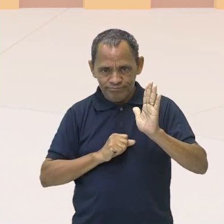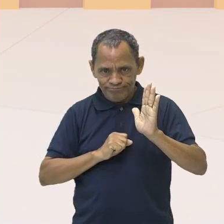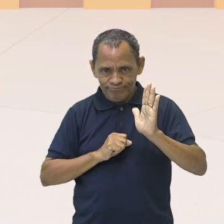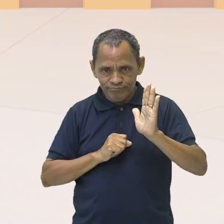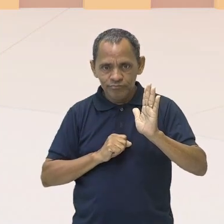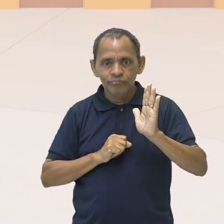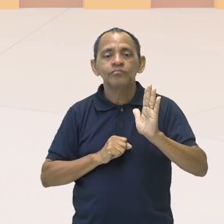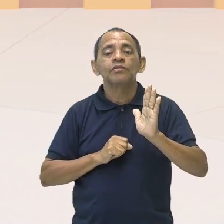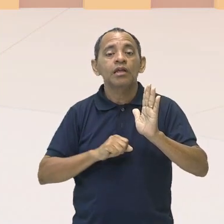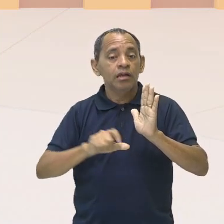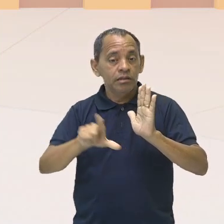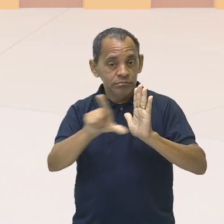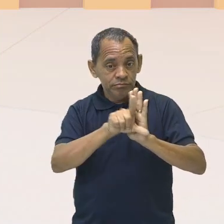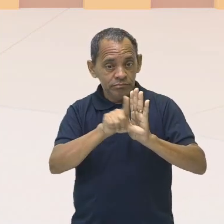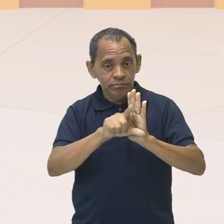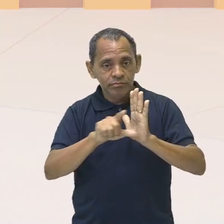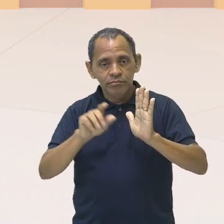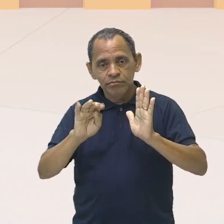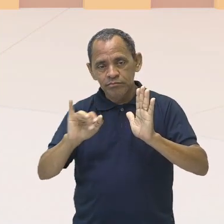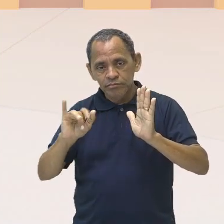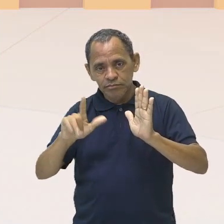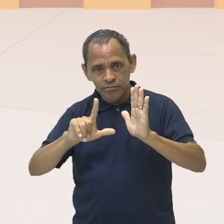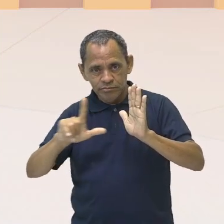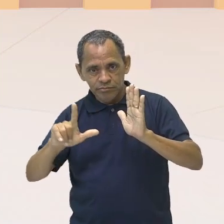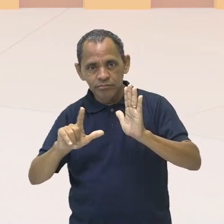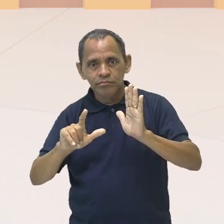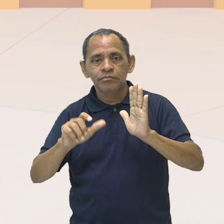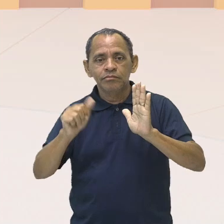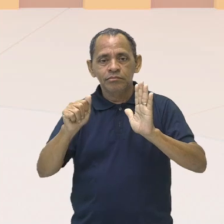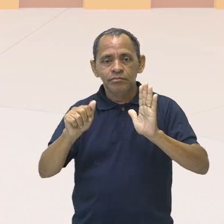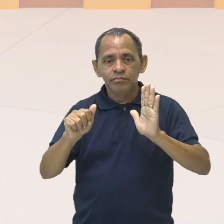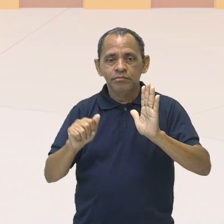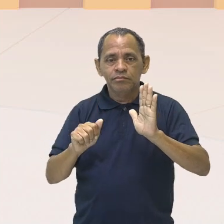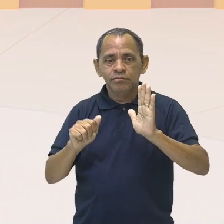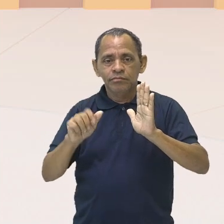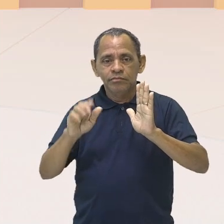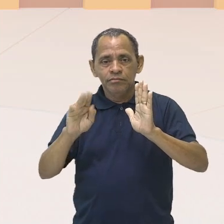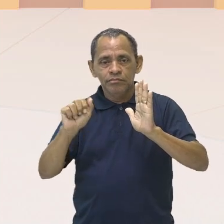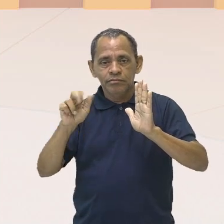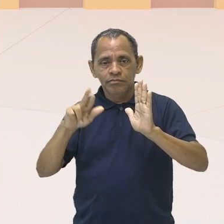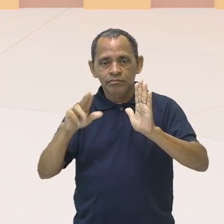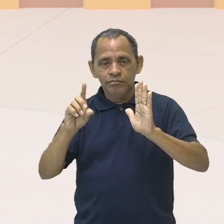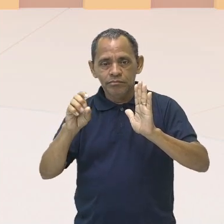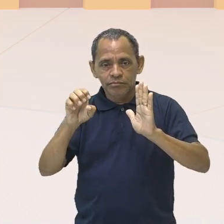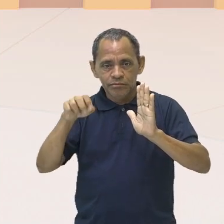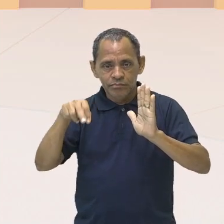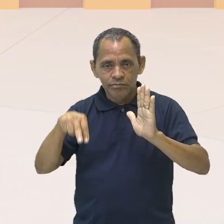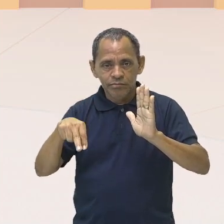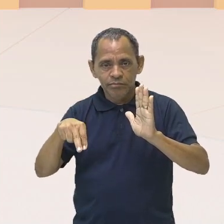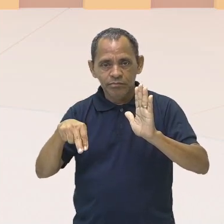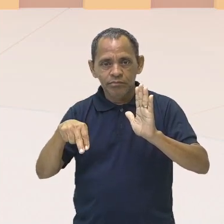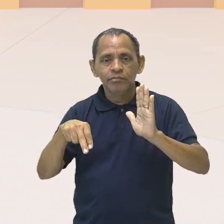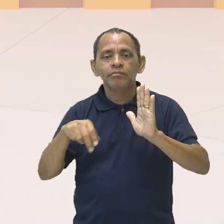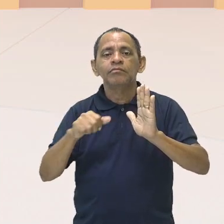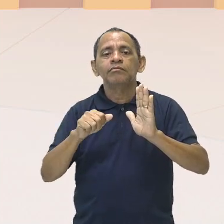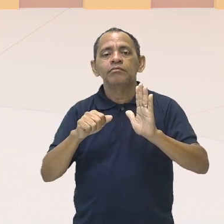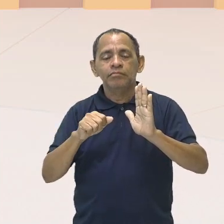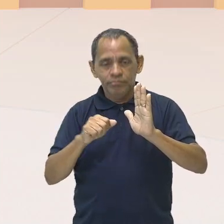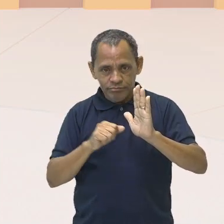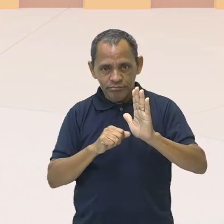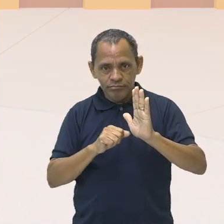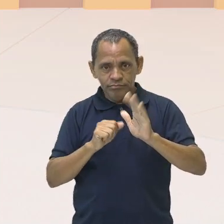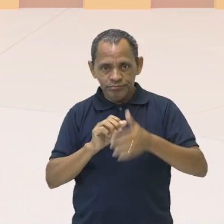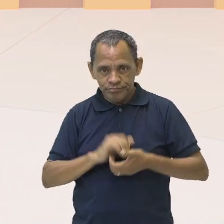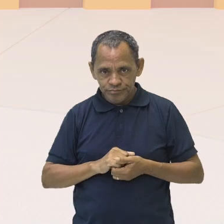1845, temos a Lei Bill-Arbiden, que vai proibir o tráfico de de escravizados no hemisfério sul,